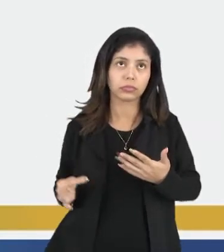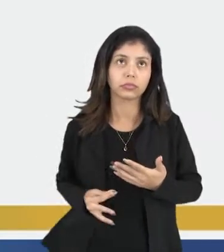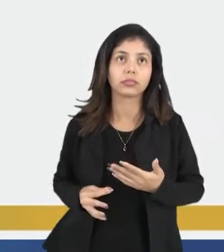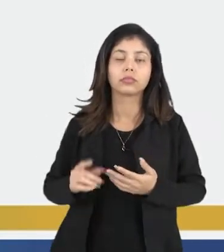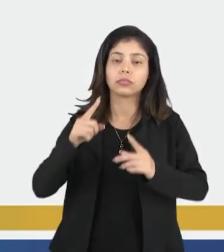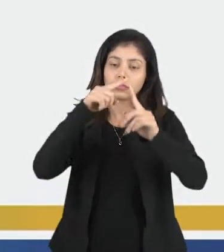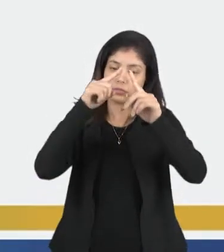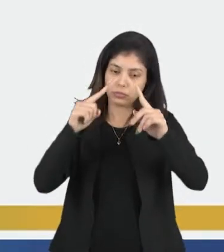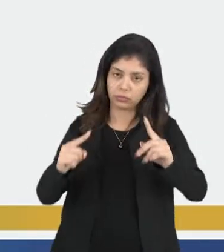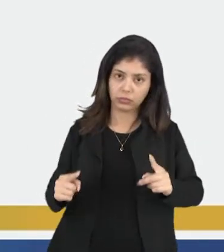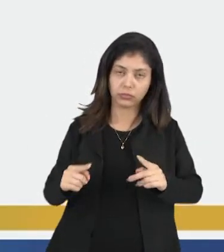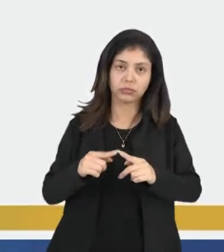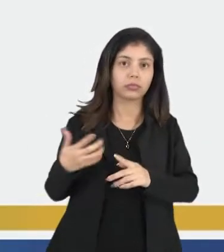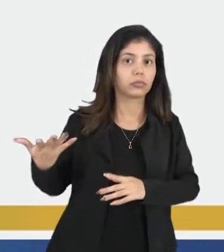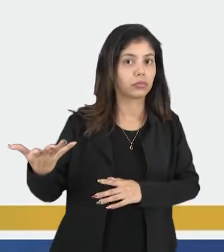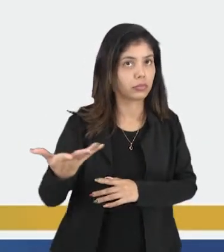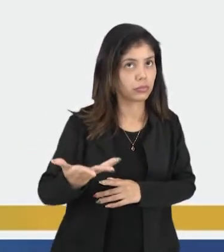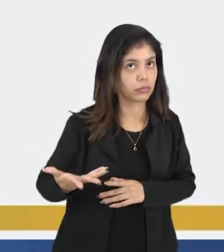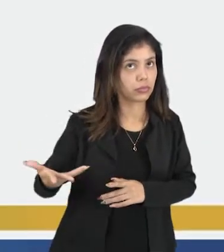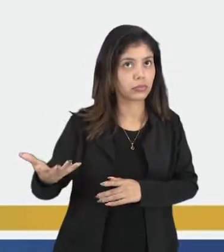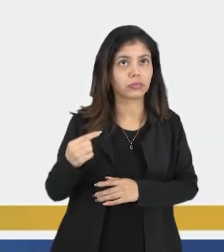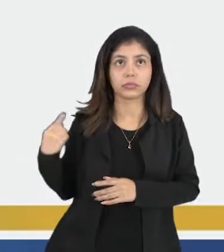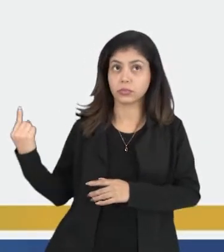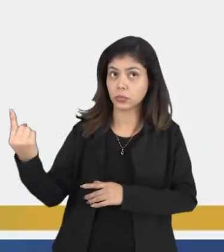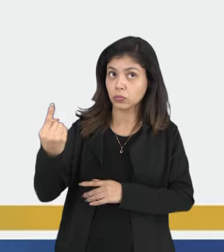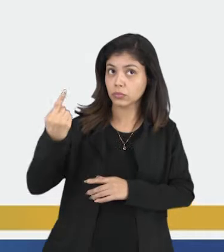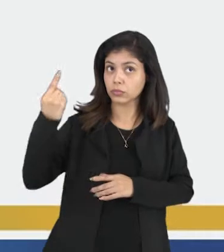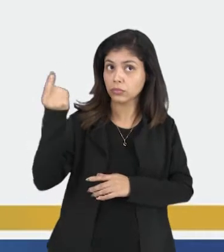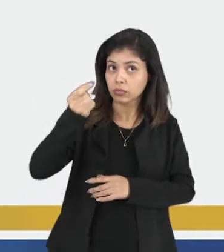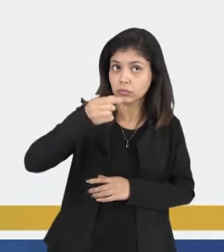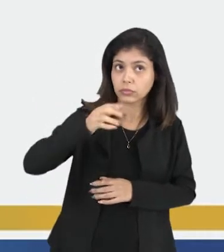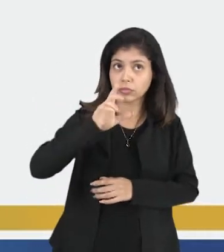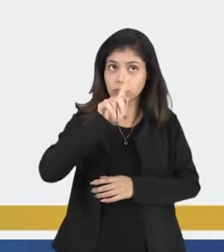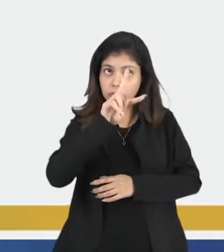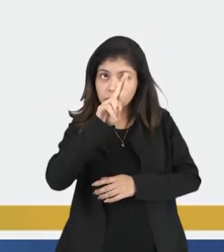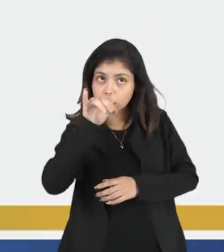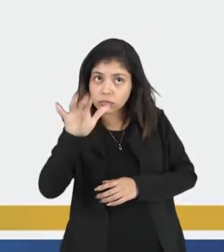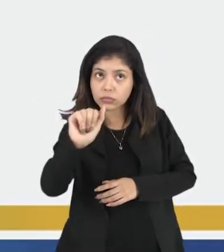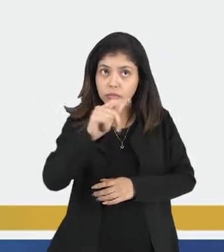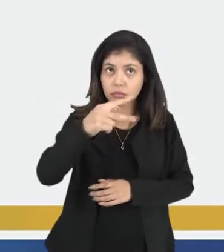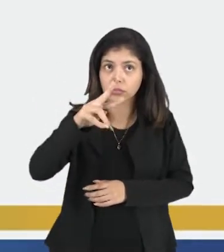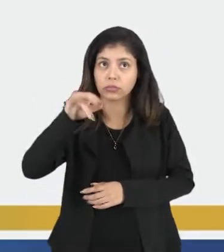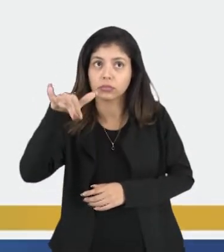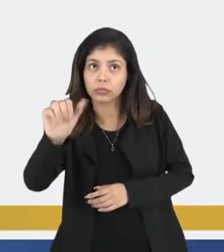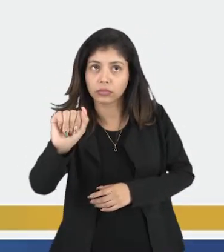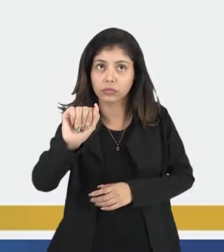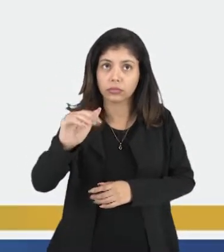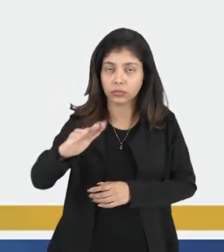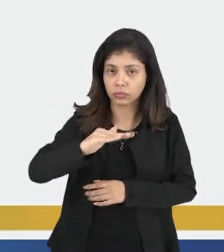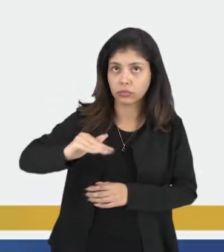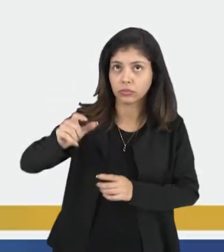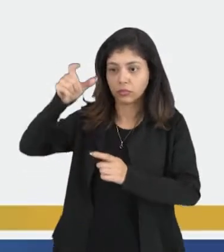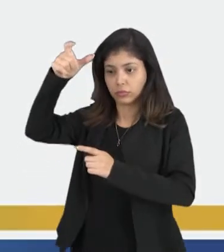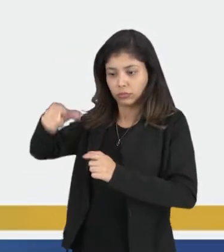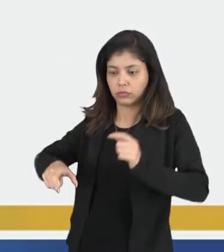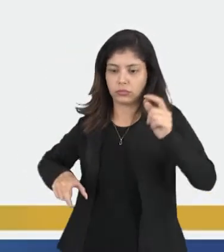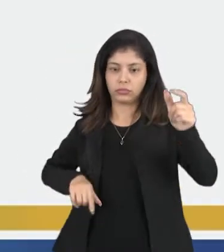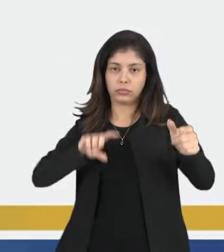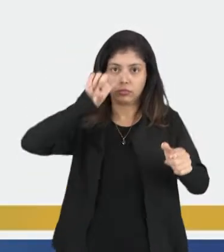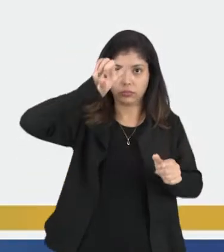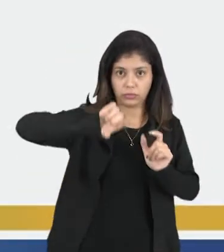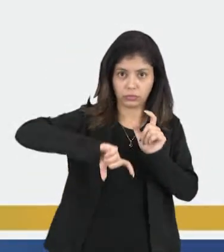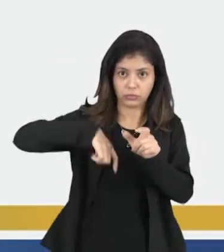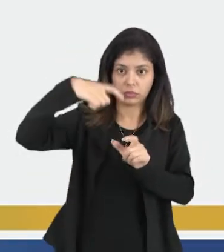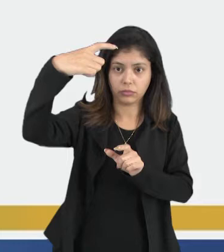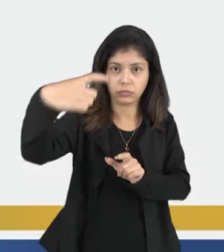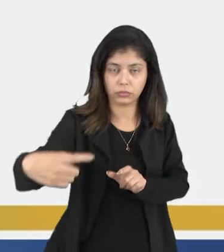são é a base a altura a aresta ou apótema e o e as superfícies laterais a